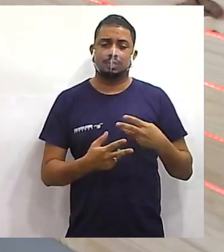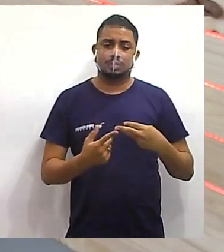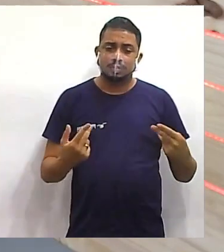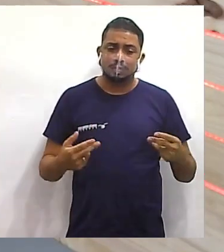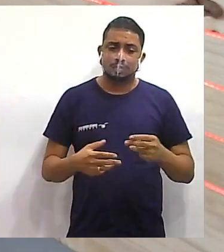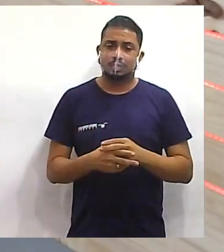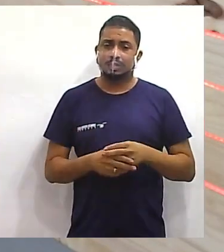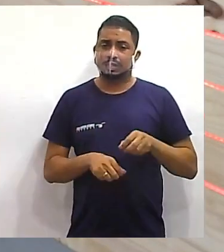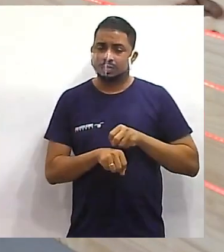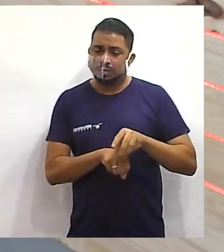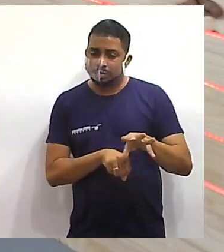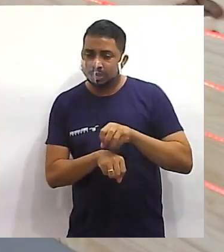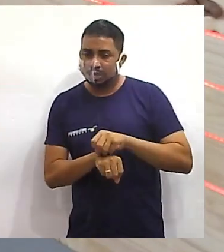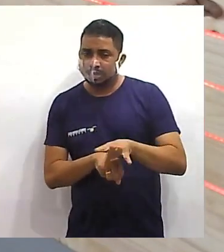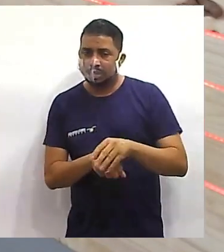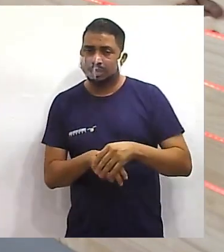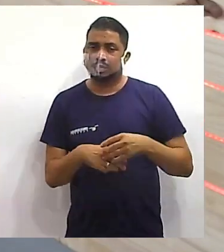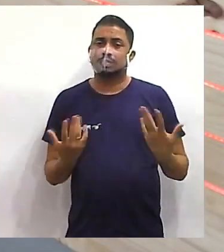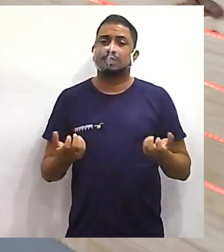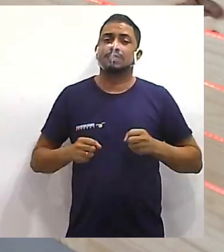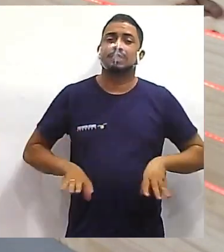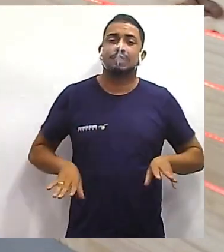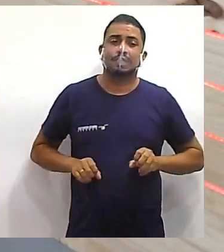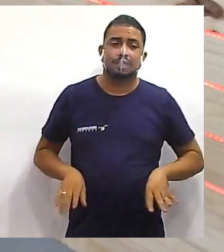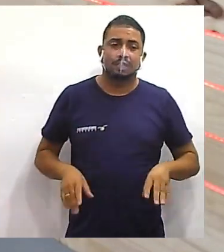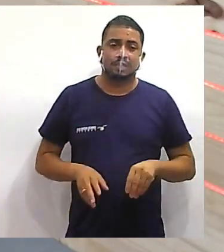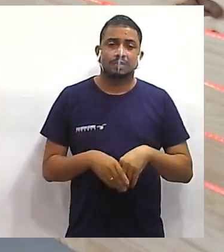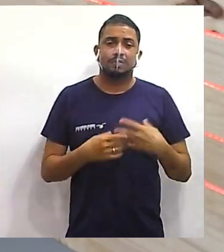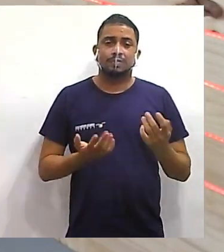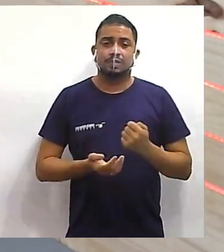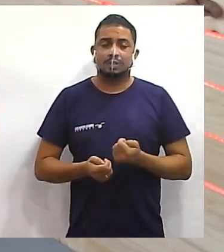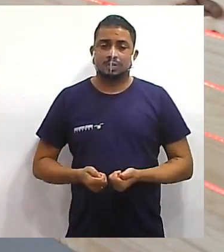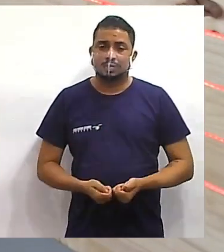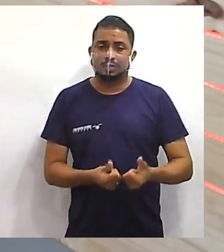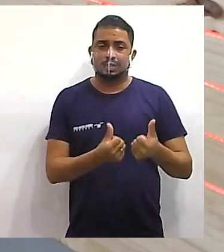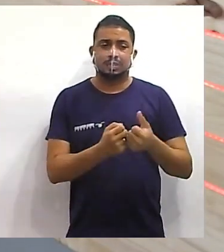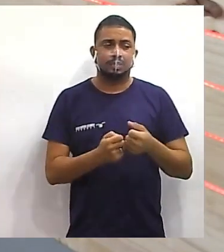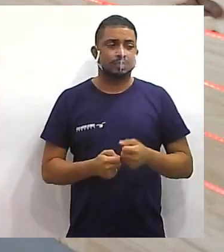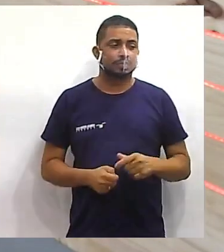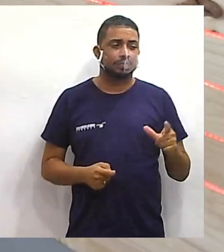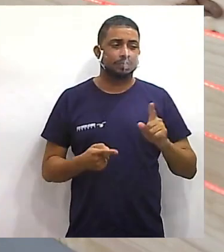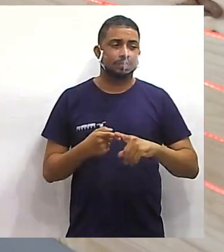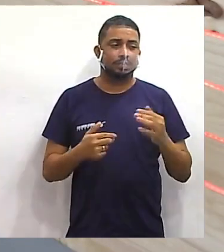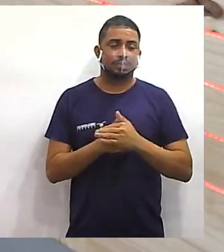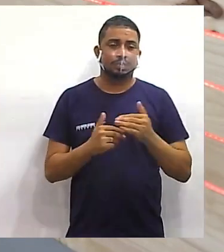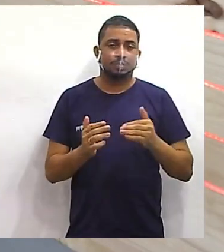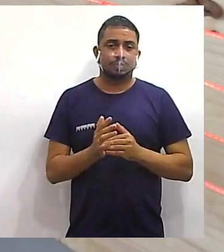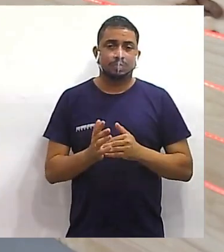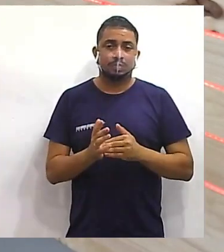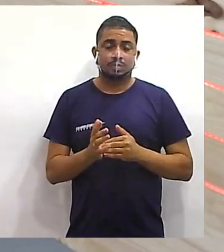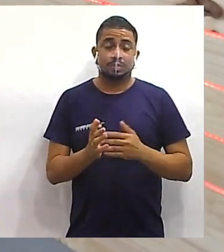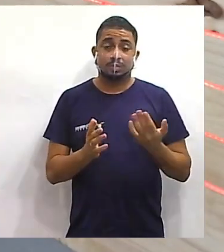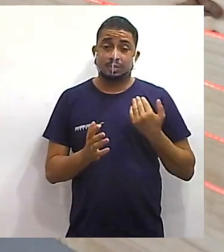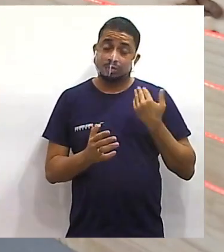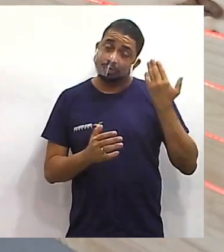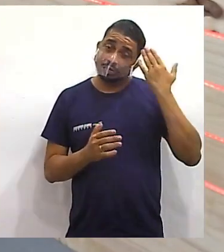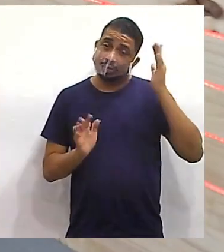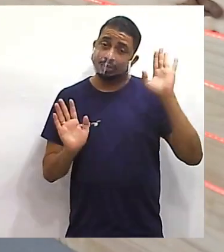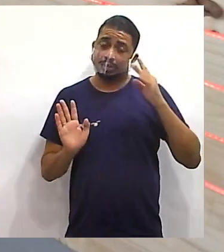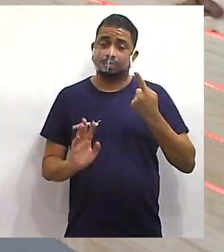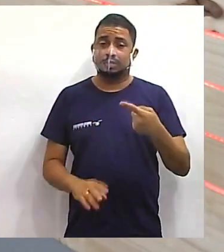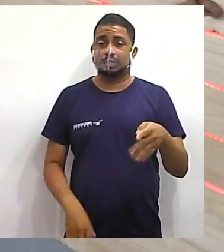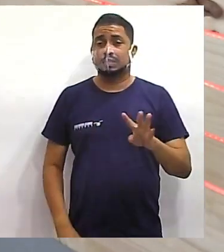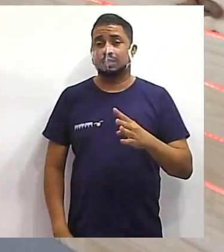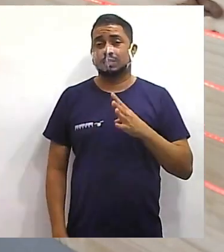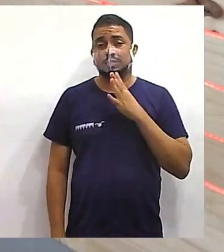foram repassados, o que foi gasto, o que foi doado, o que foi arrecadado, não é isso? Isso. Eu não sei se vocês